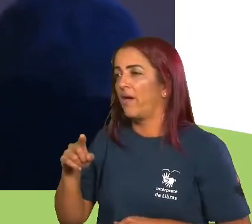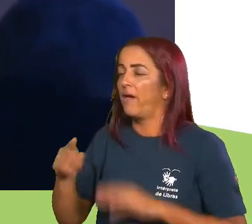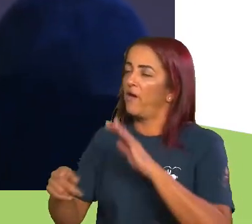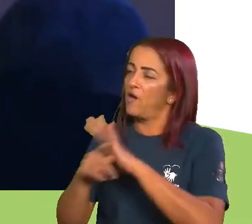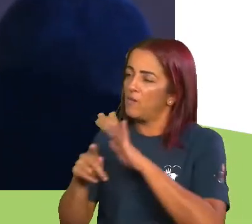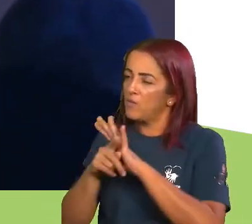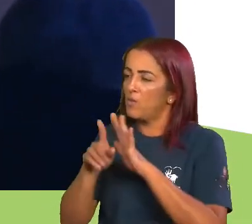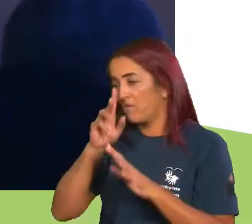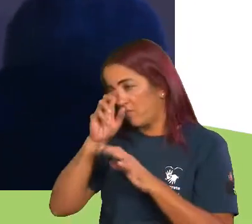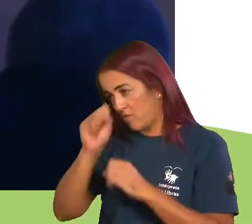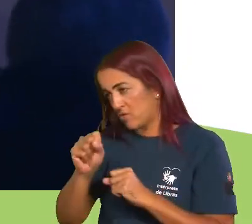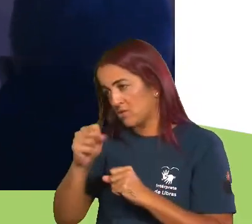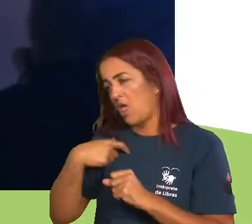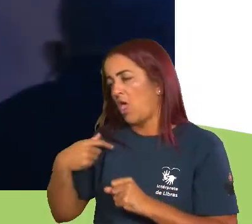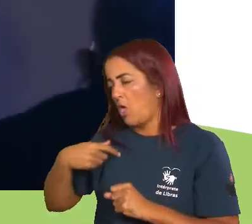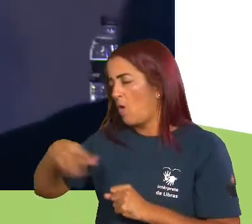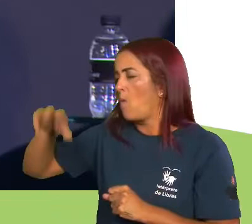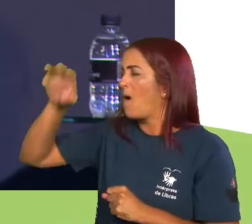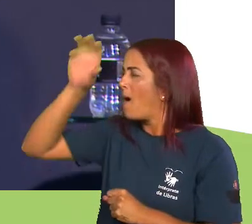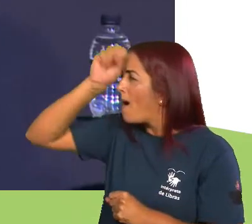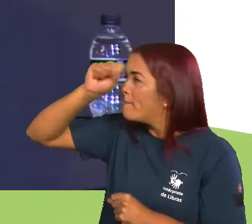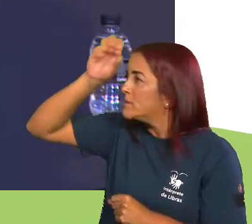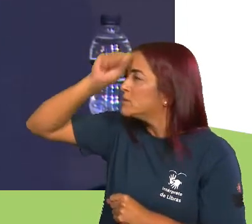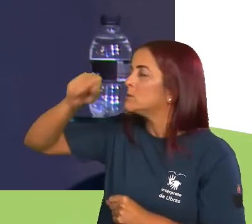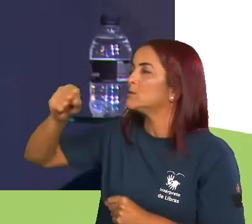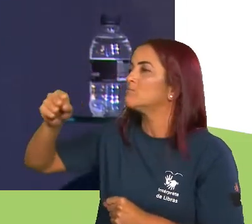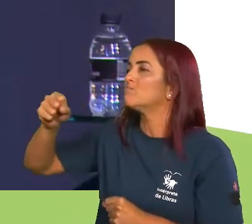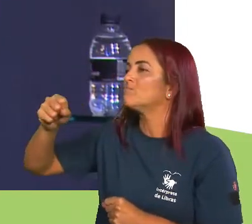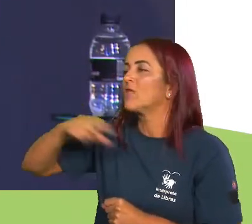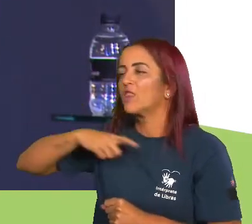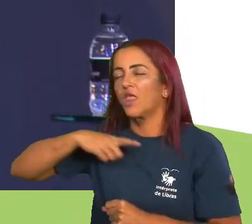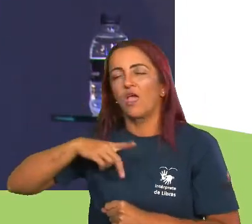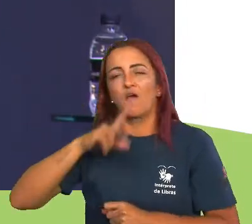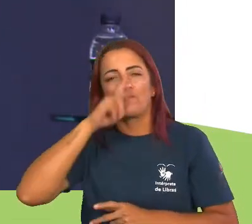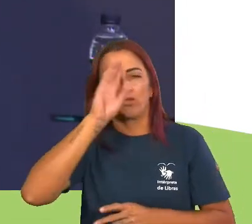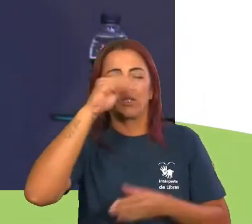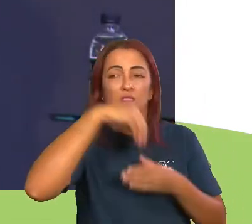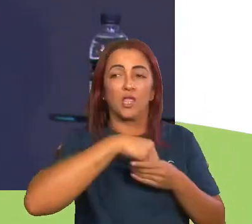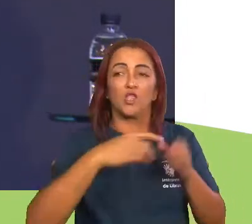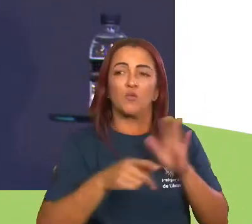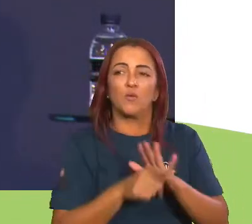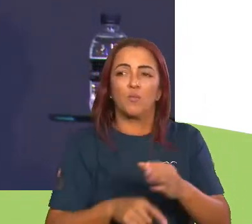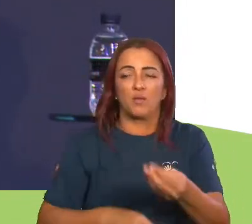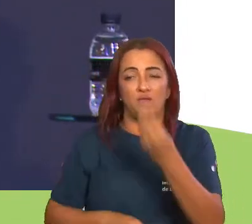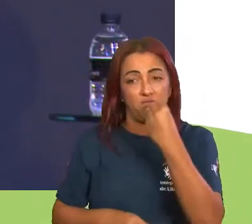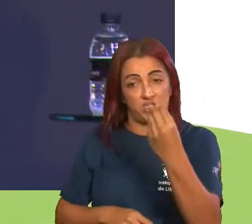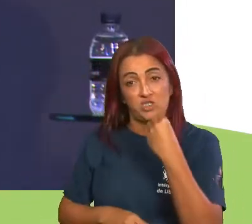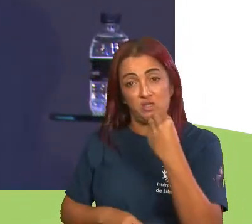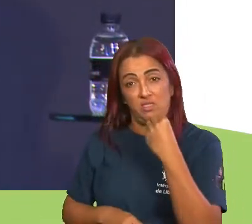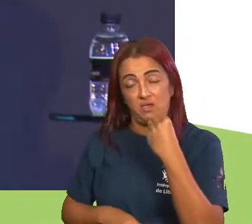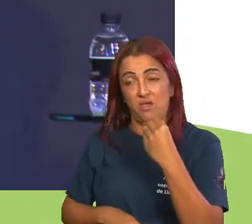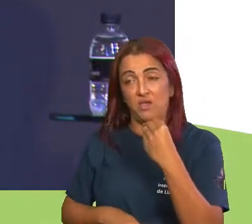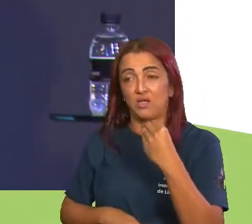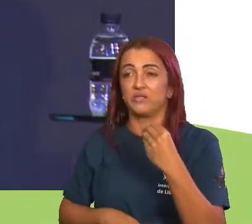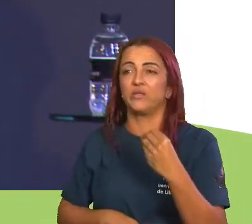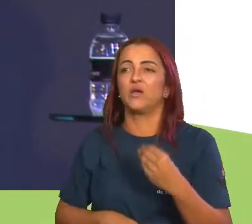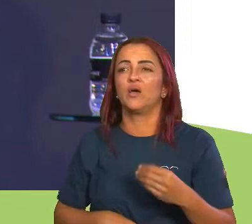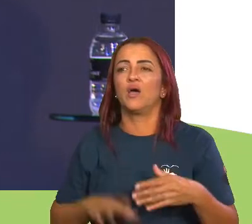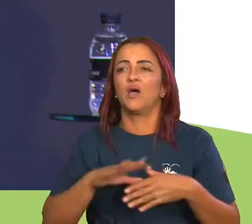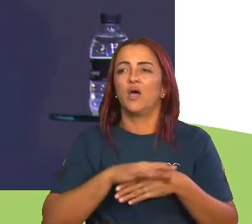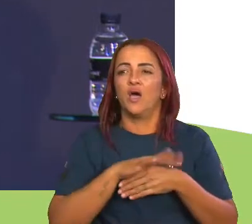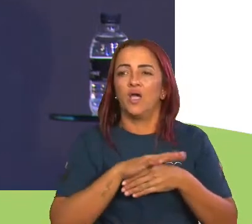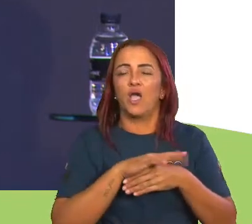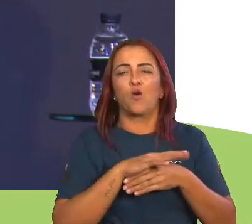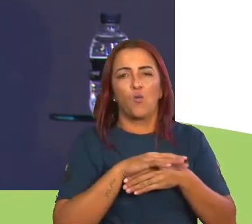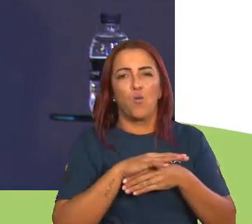força. Então, eu aprendi que a força está dentro da fragilidade. Eu aprendi que a cura está